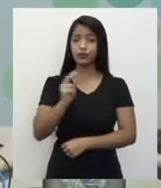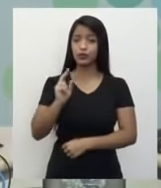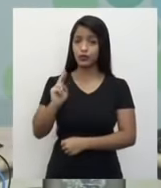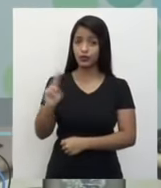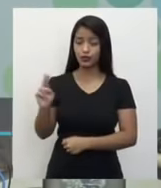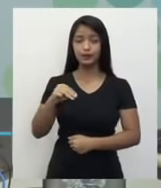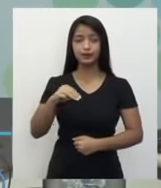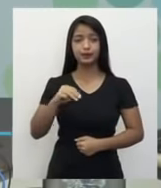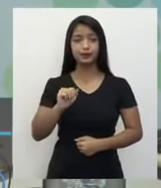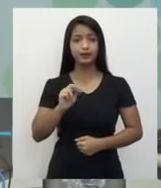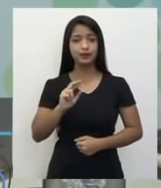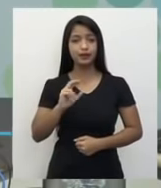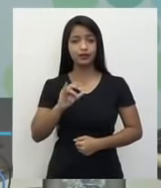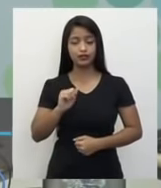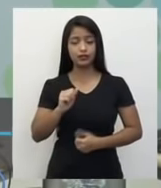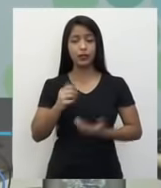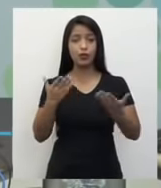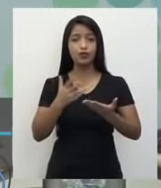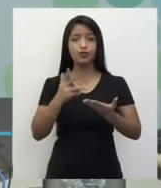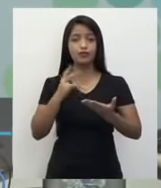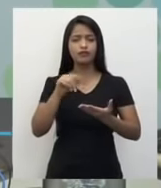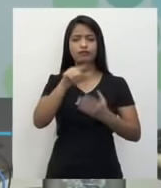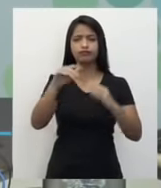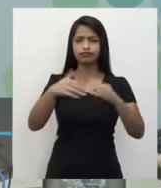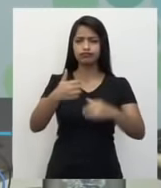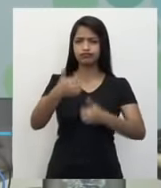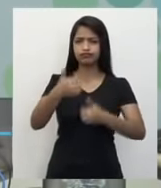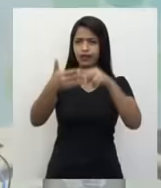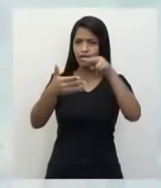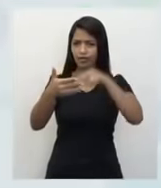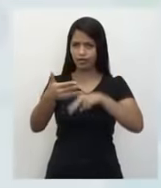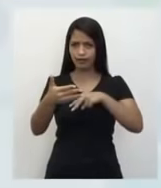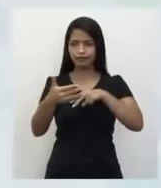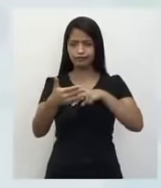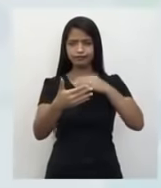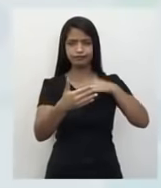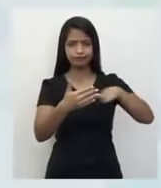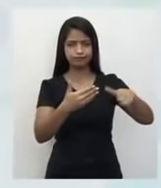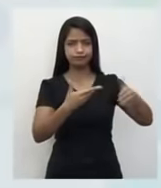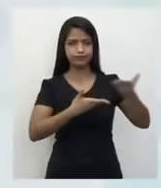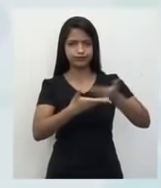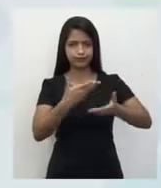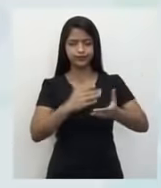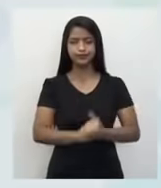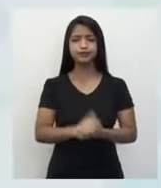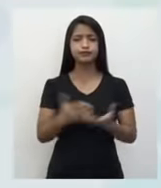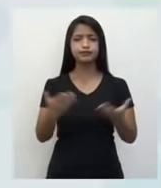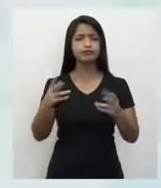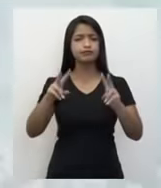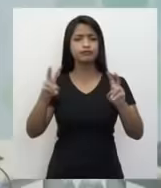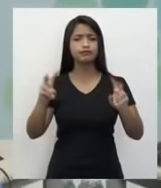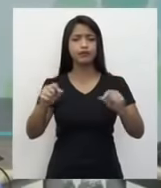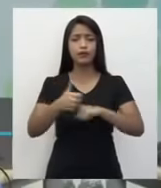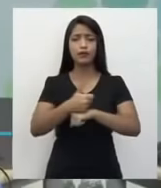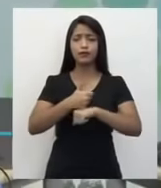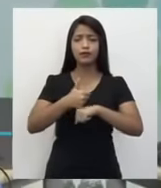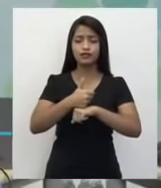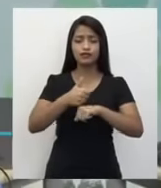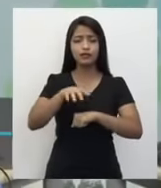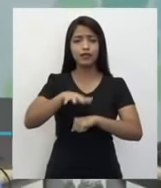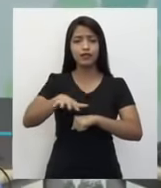com vocês através do chat. O tema de nossa aula hoje é profissões teatrais. Apresento a vocês a professora Fernanda Borges, que